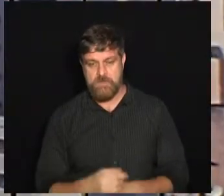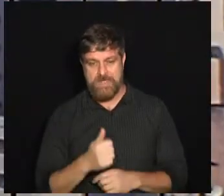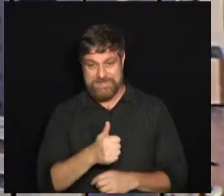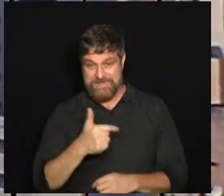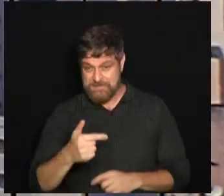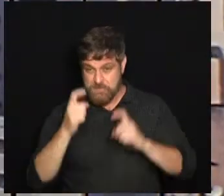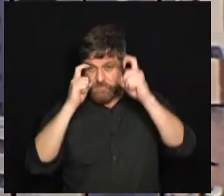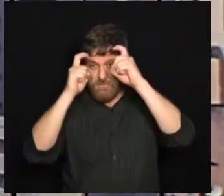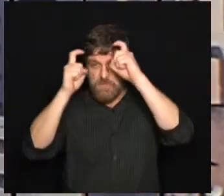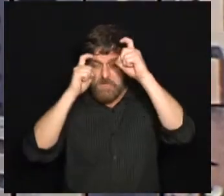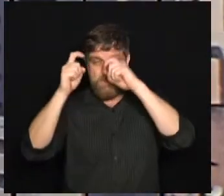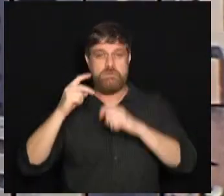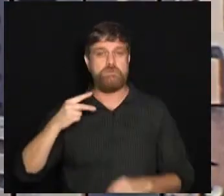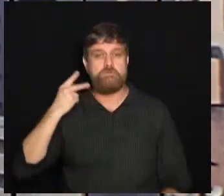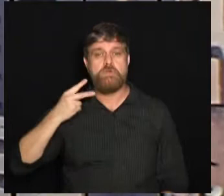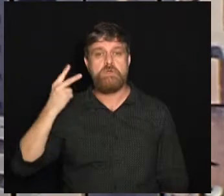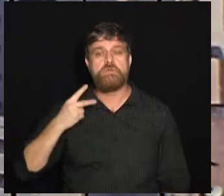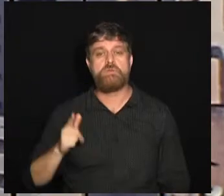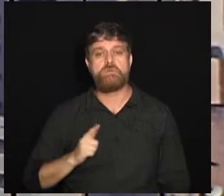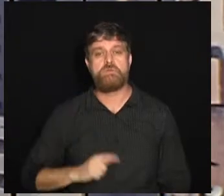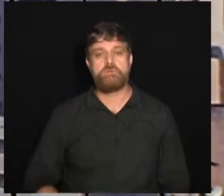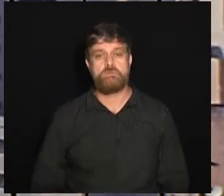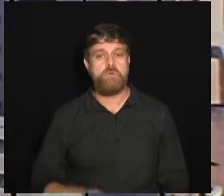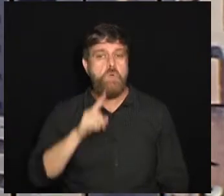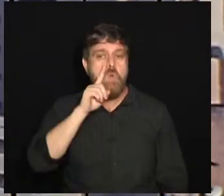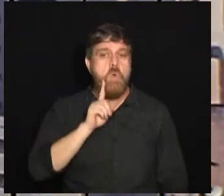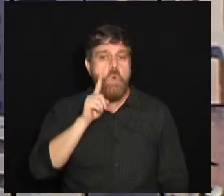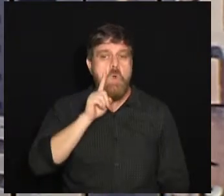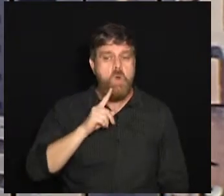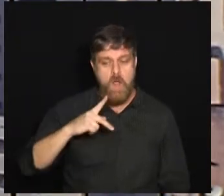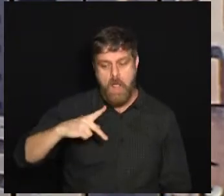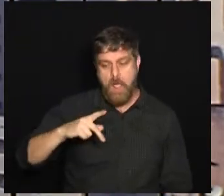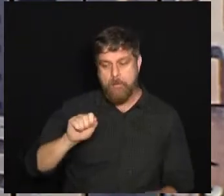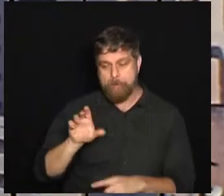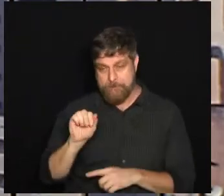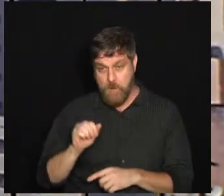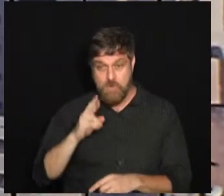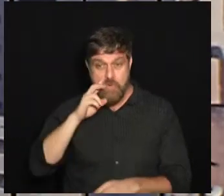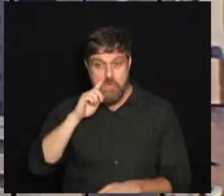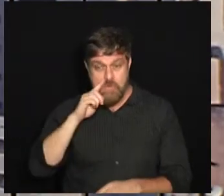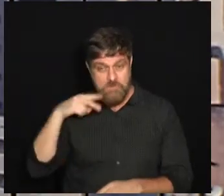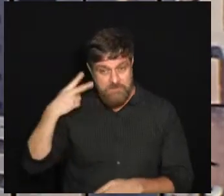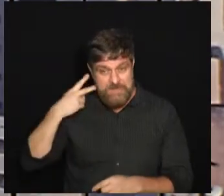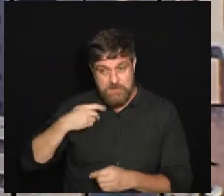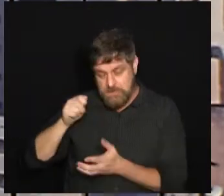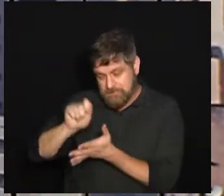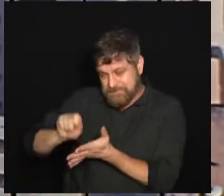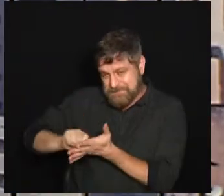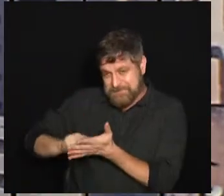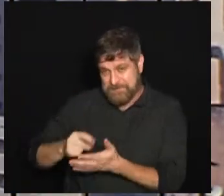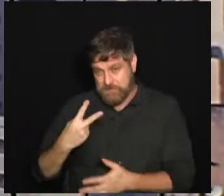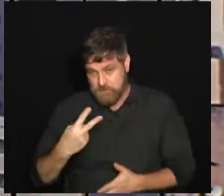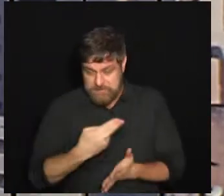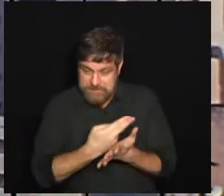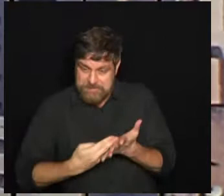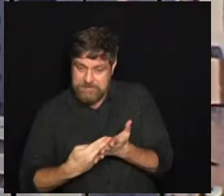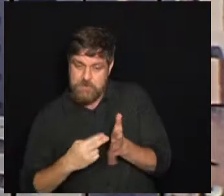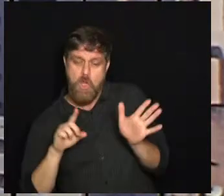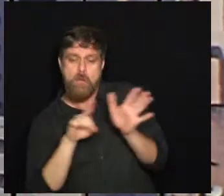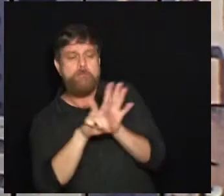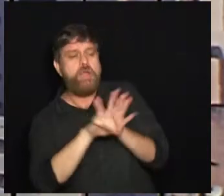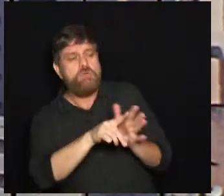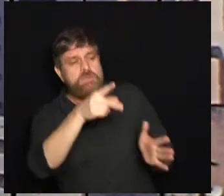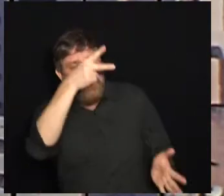12ª reunião ordinária, o vereador Paulo Galtério protocolou 2 requerimentos pedindo informações à Prefeitura